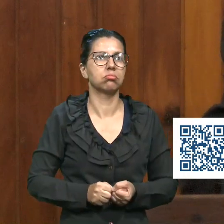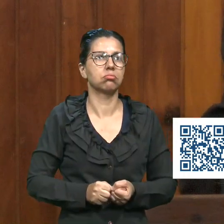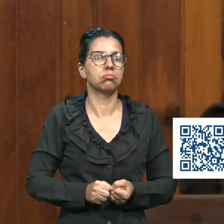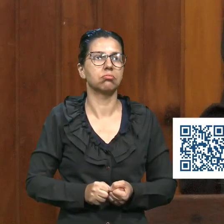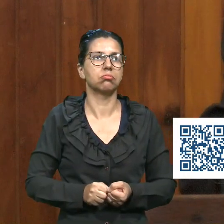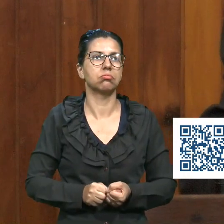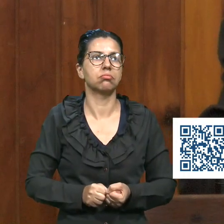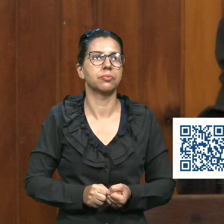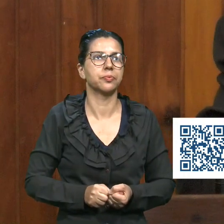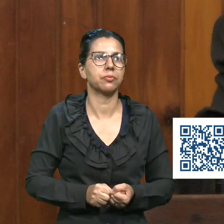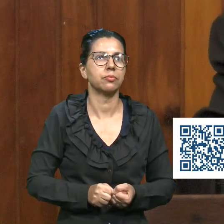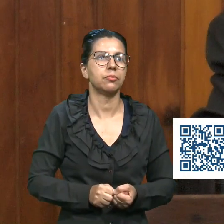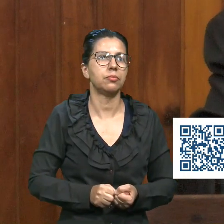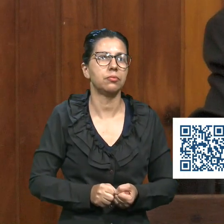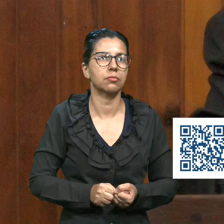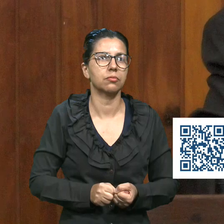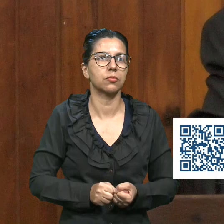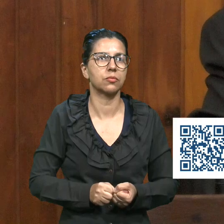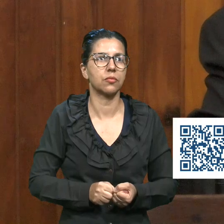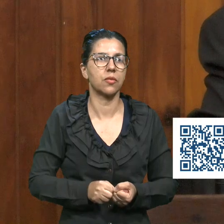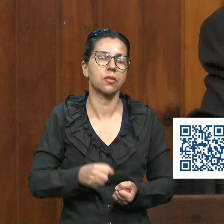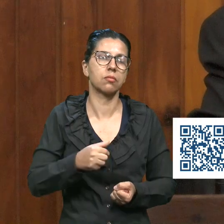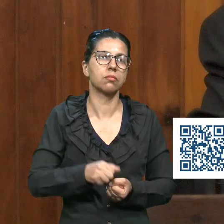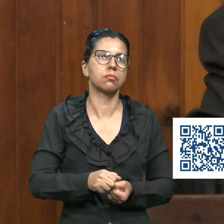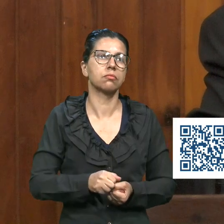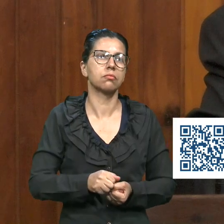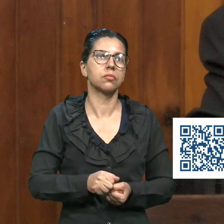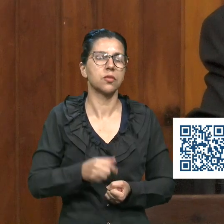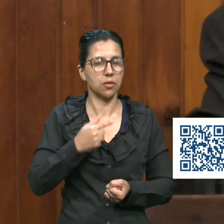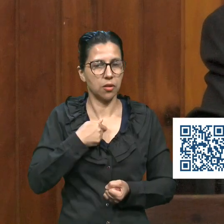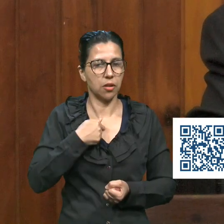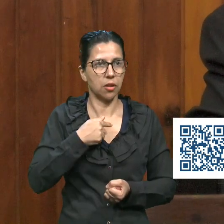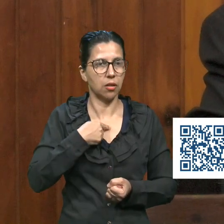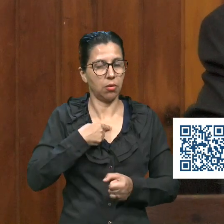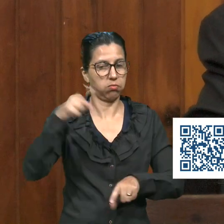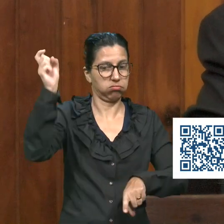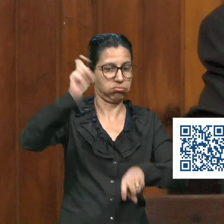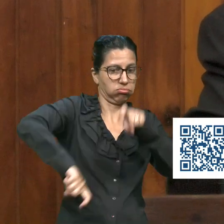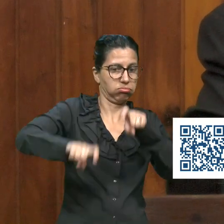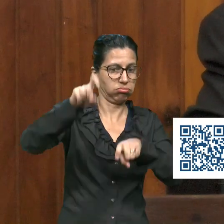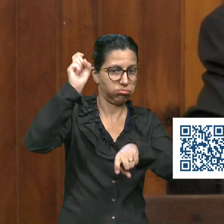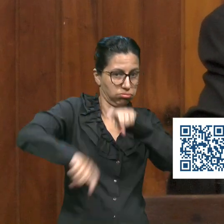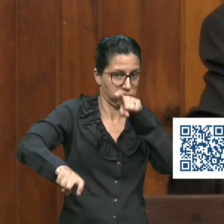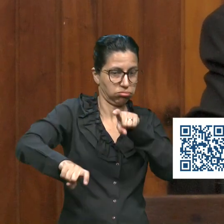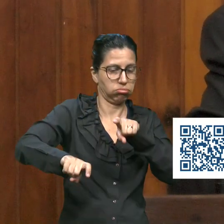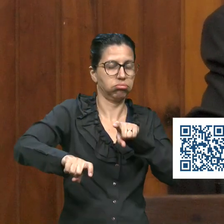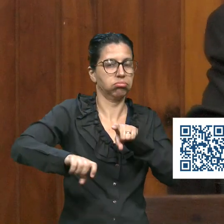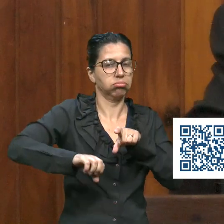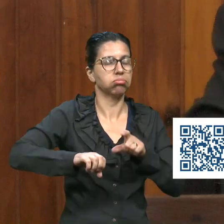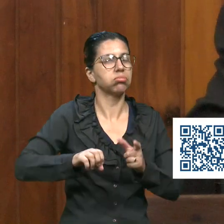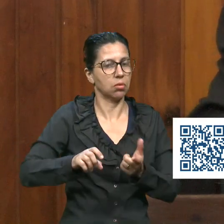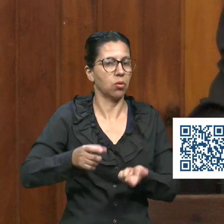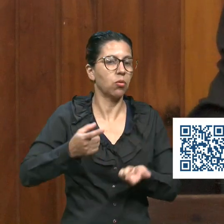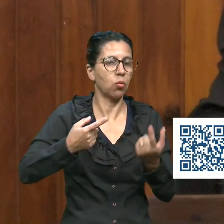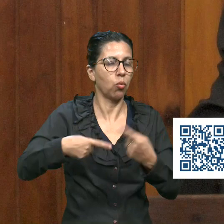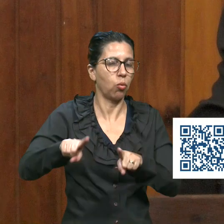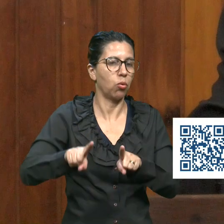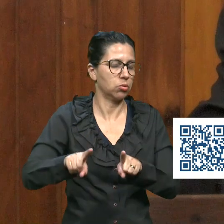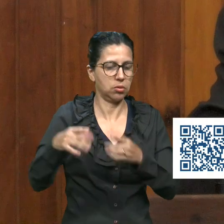aqui de, evidentemente, contra o estupro, não sendo os casos previstos em lei, mas sem